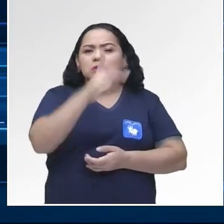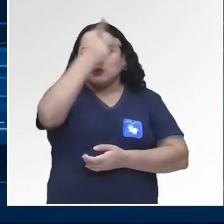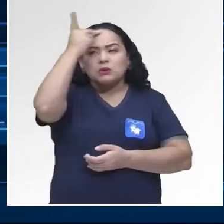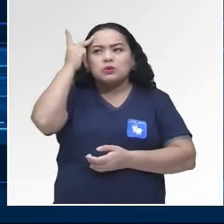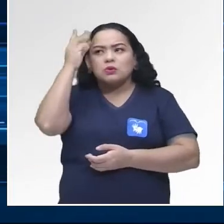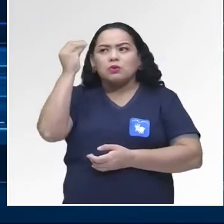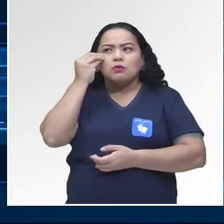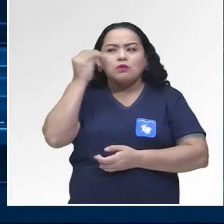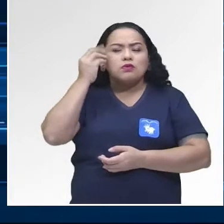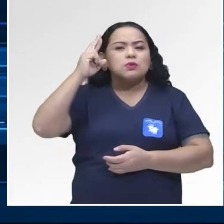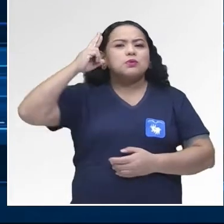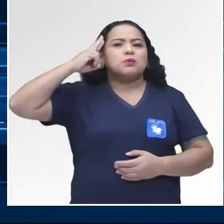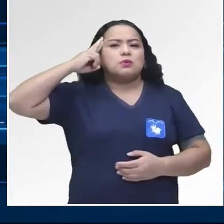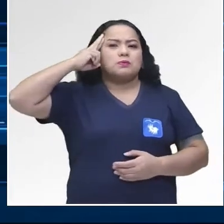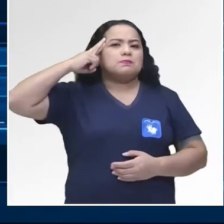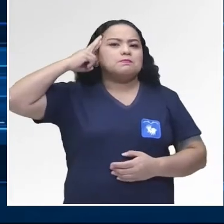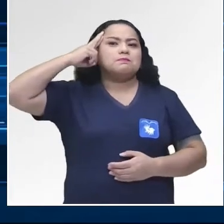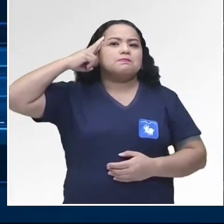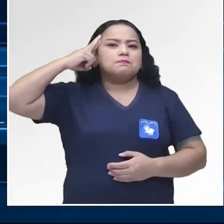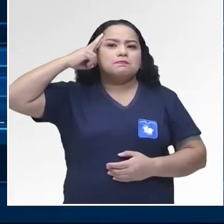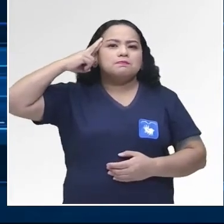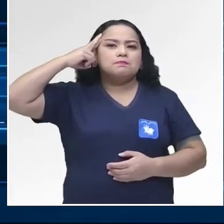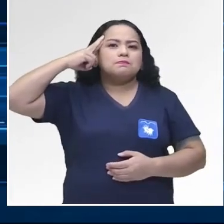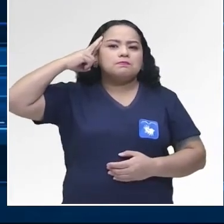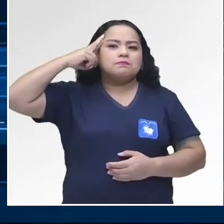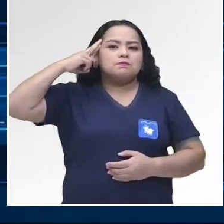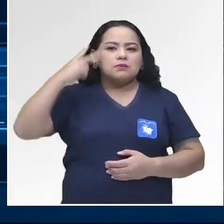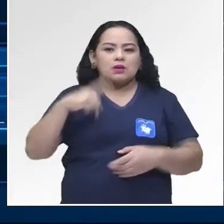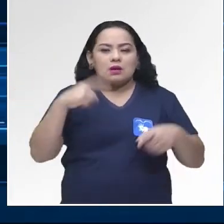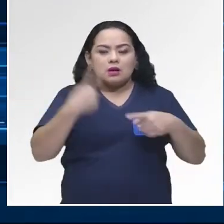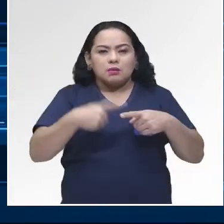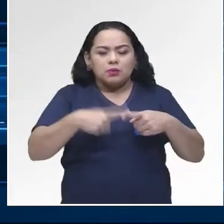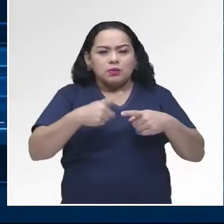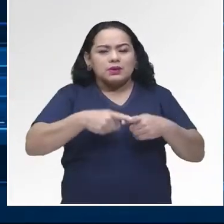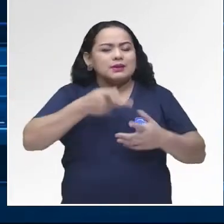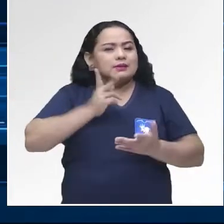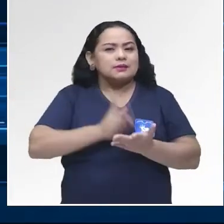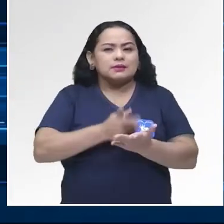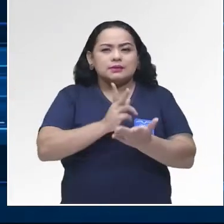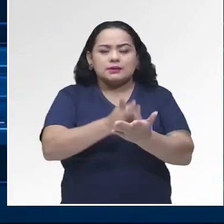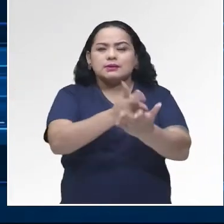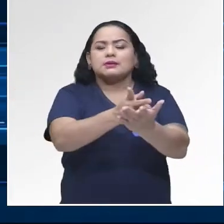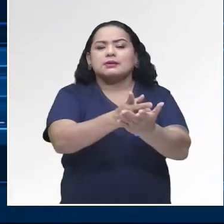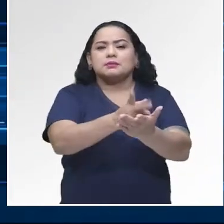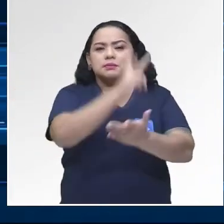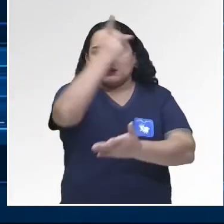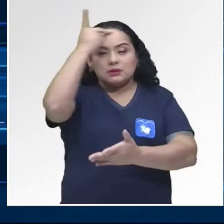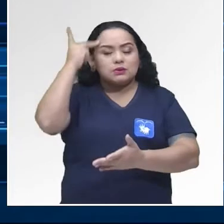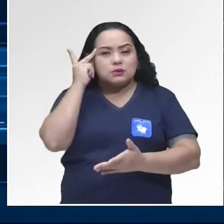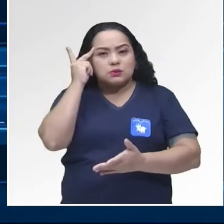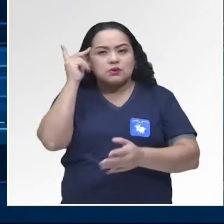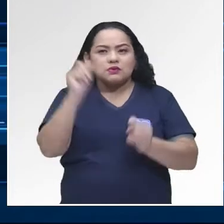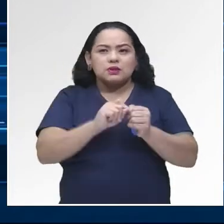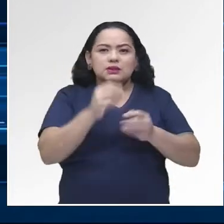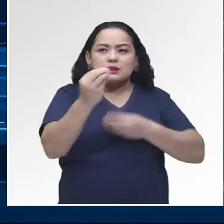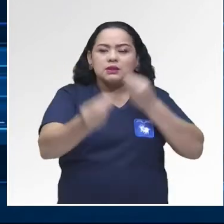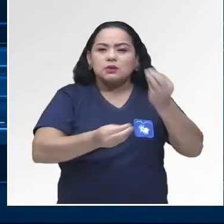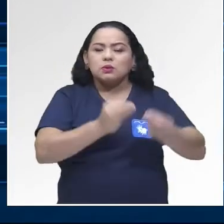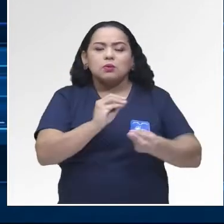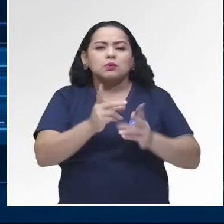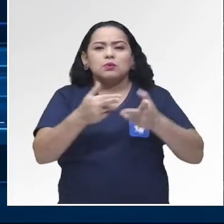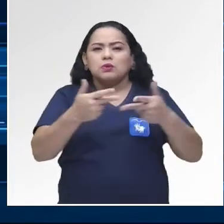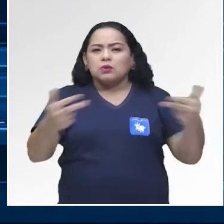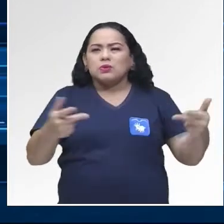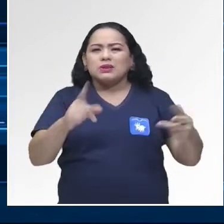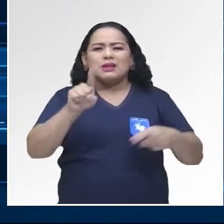com racionalidade. É por isso que muitas vezes as pessoas fazem as coisas e